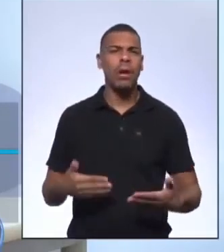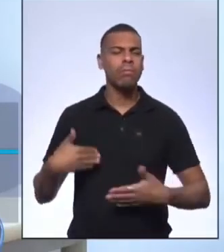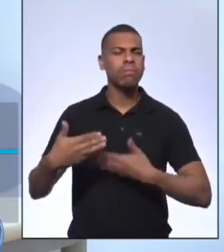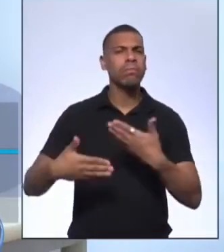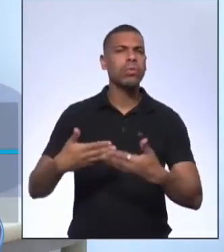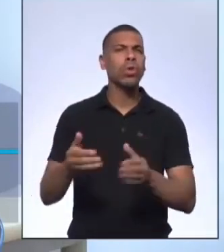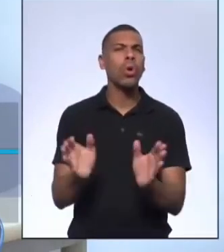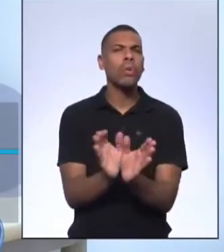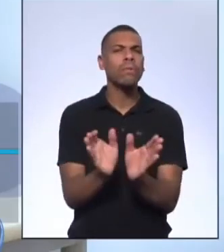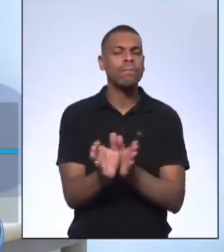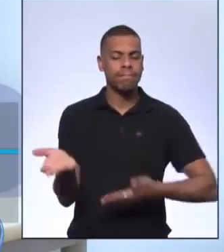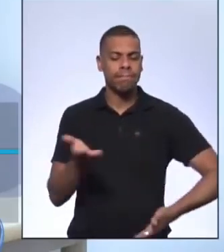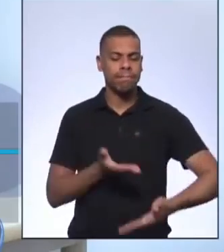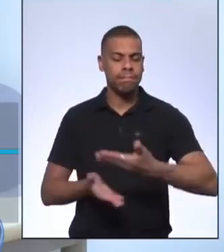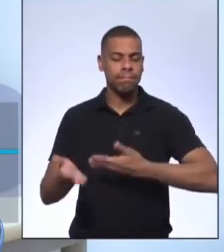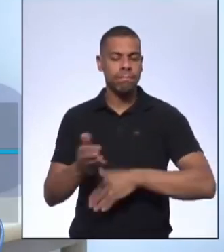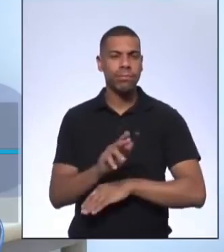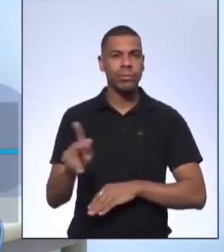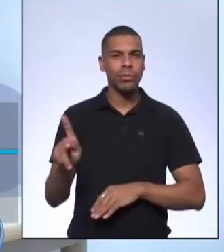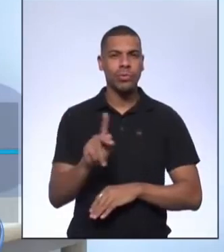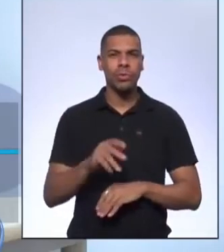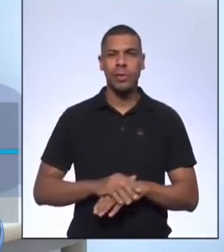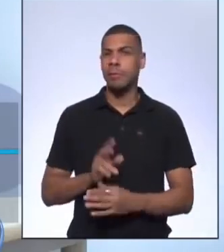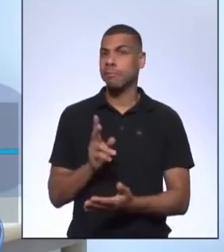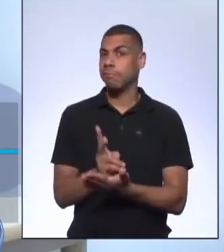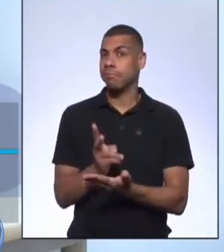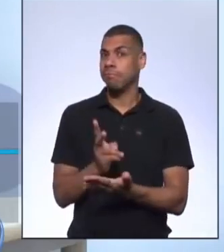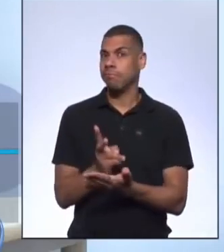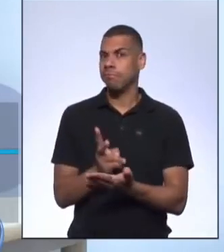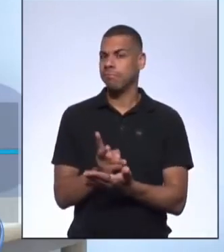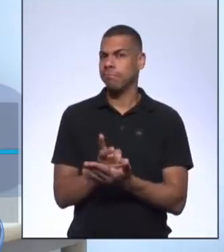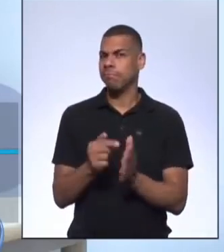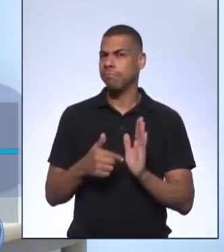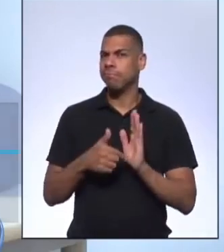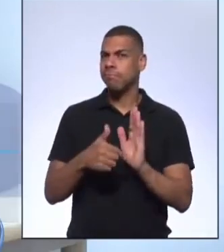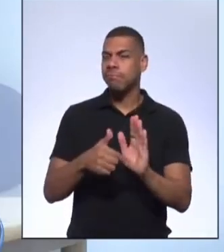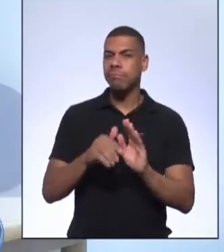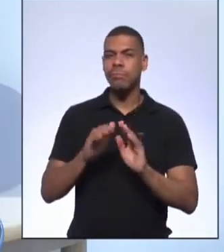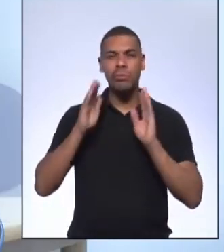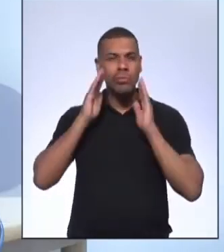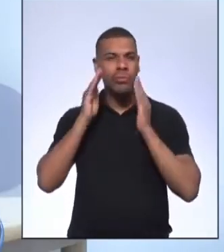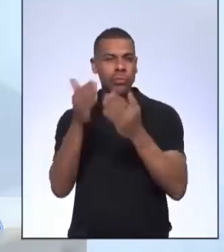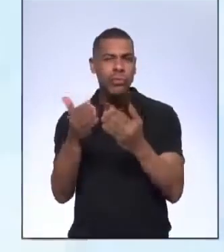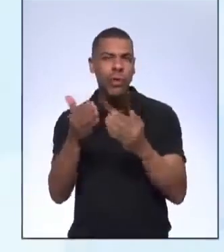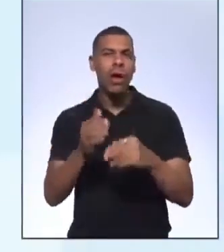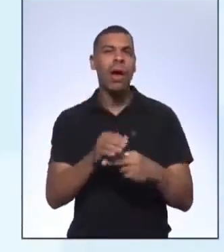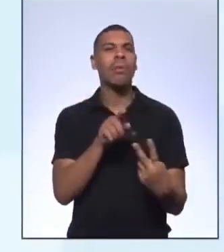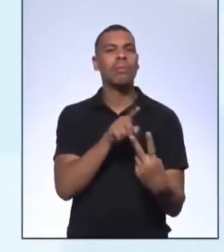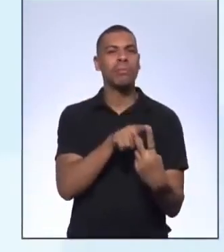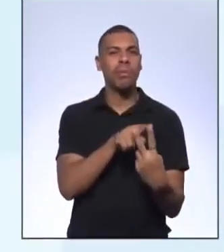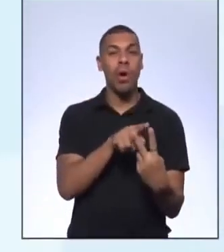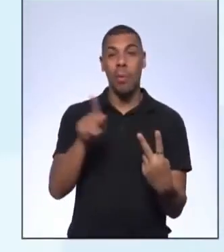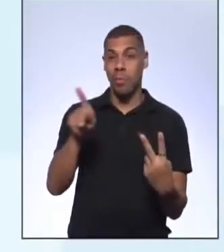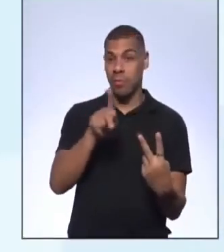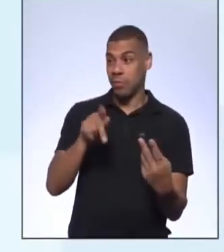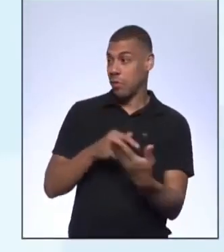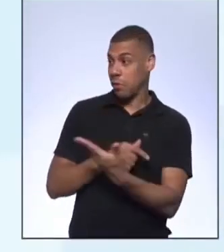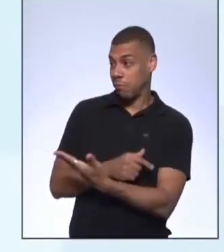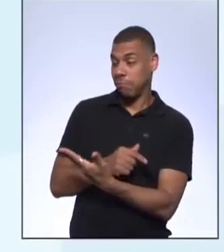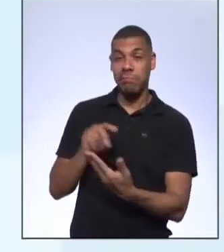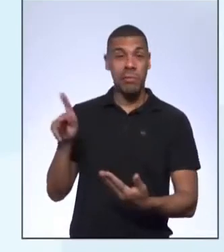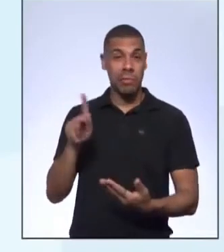de forma colaborativa, Sempre aqui a gente gosta de deixar em destaque pela professora Milene, a